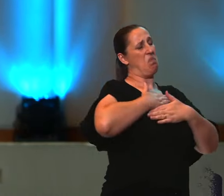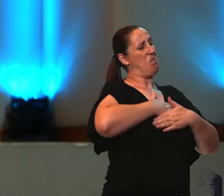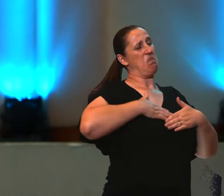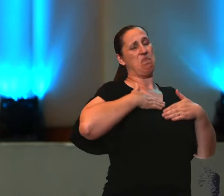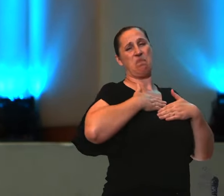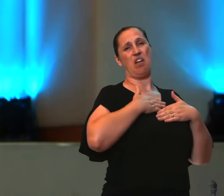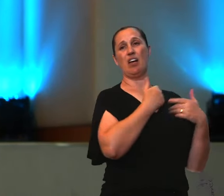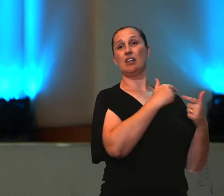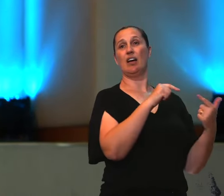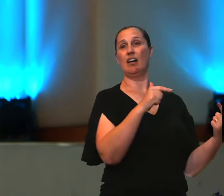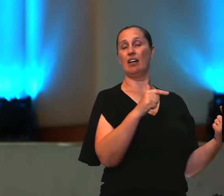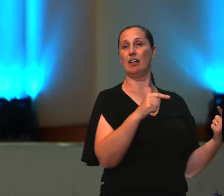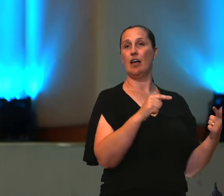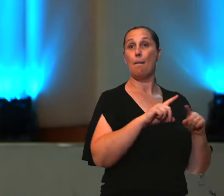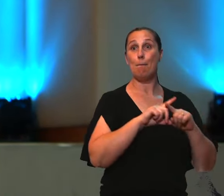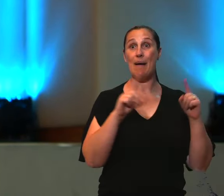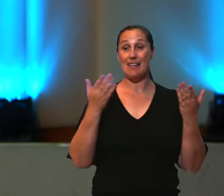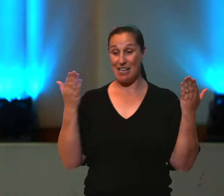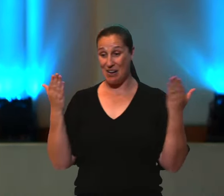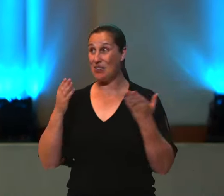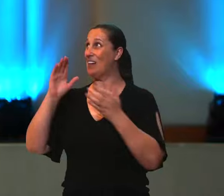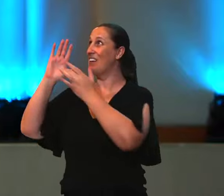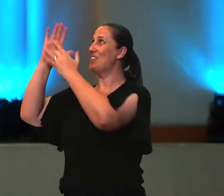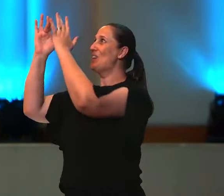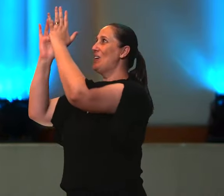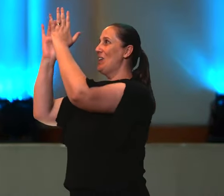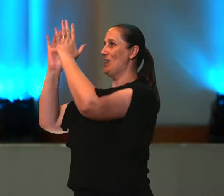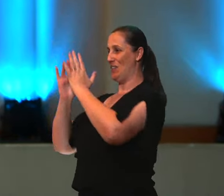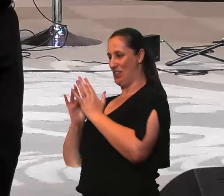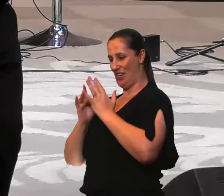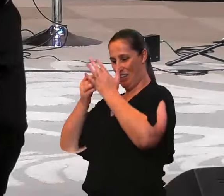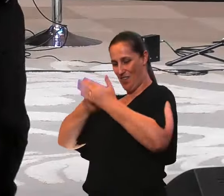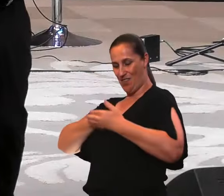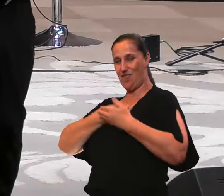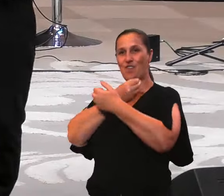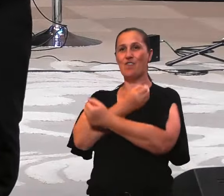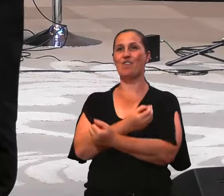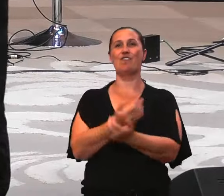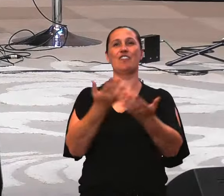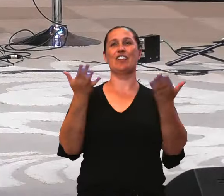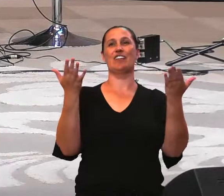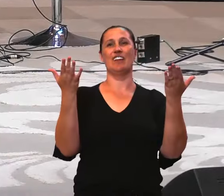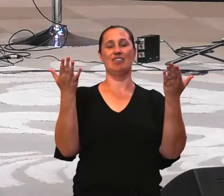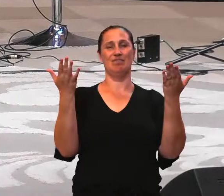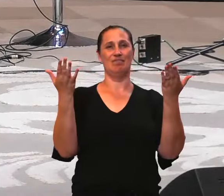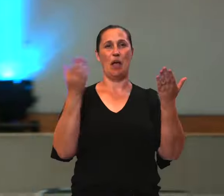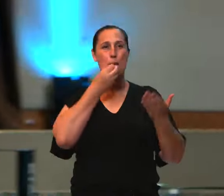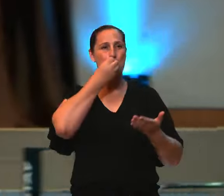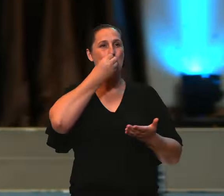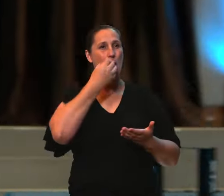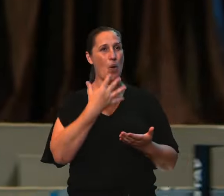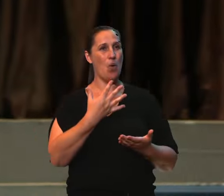Mas agora ele me deu vida e eu tenho vida e Vida em